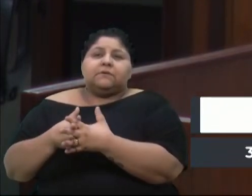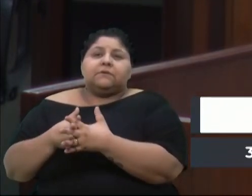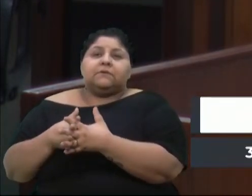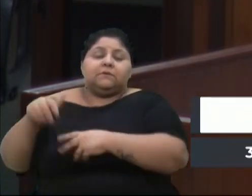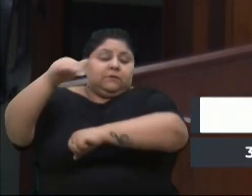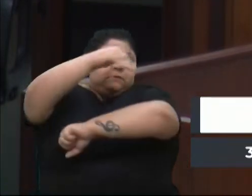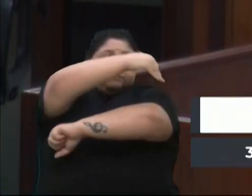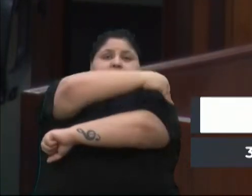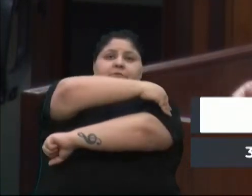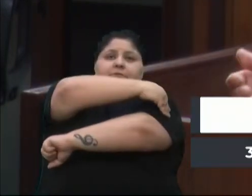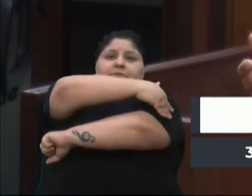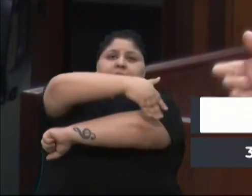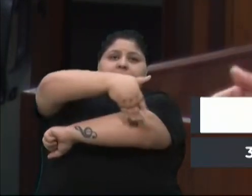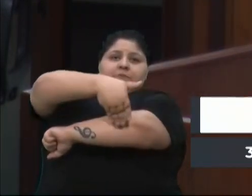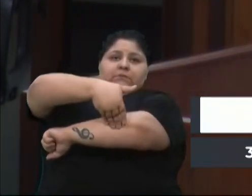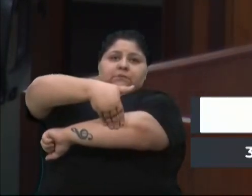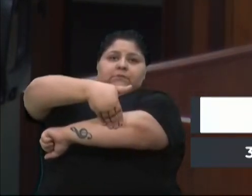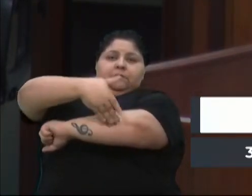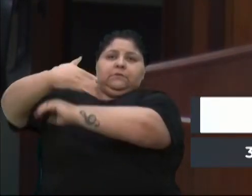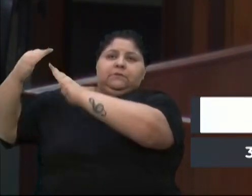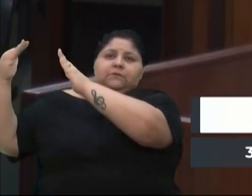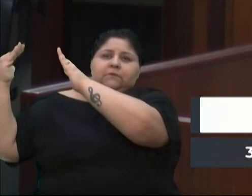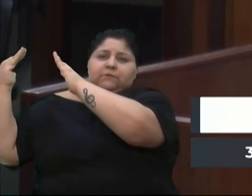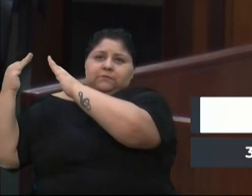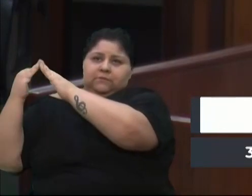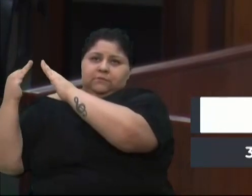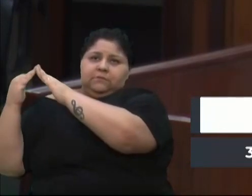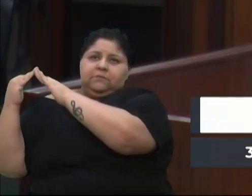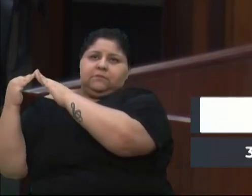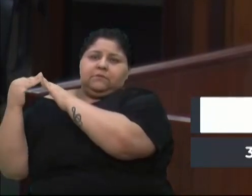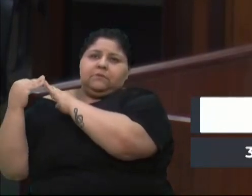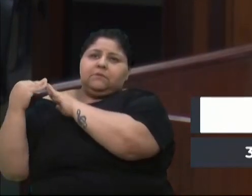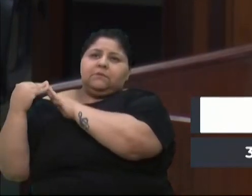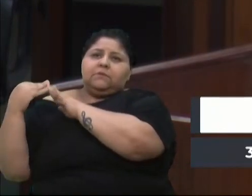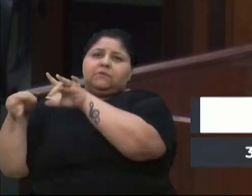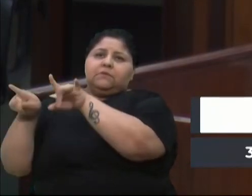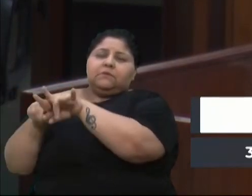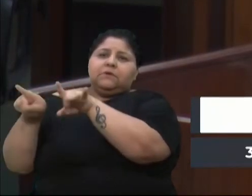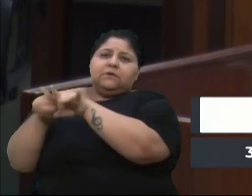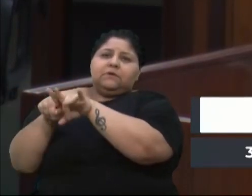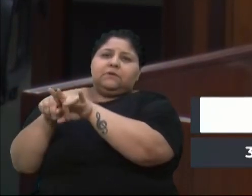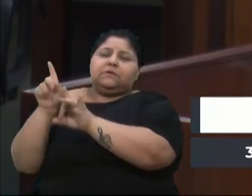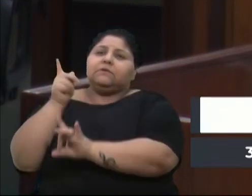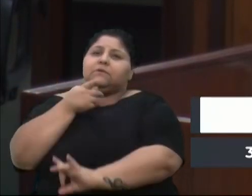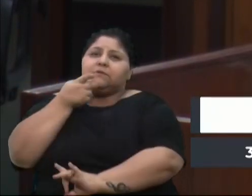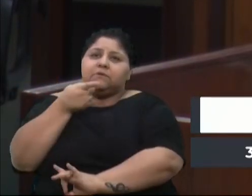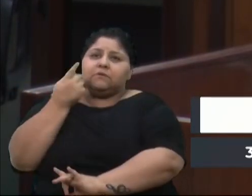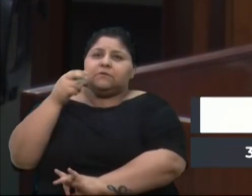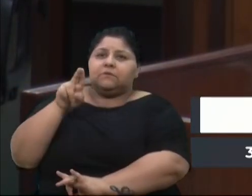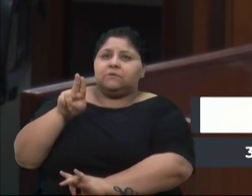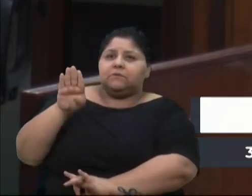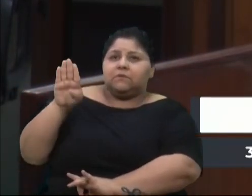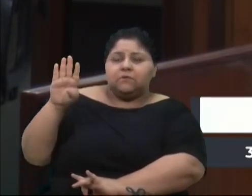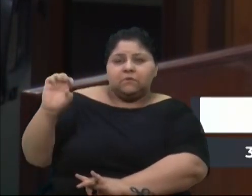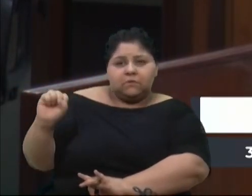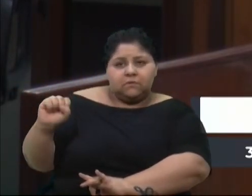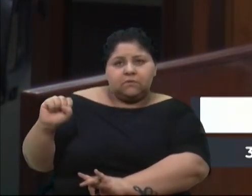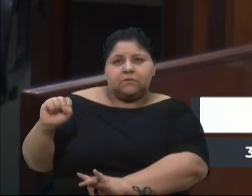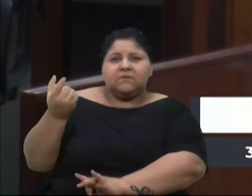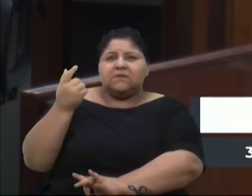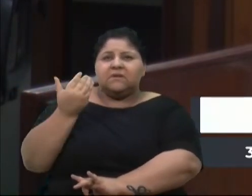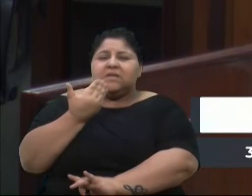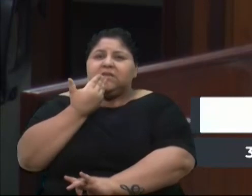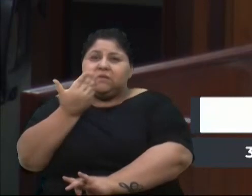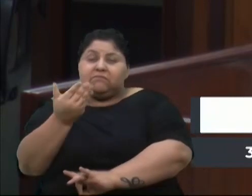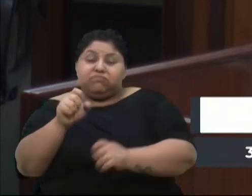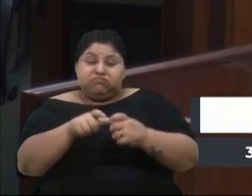Avenida São Leopoldo, bairro São Leopoldo, melhor dizendo, também falaram da UBS pedindo a ampliação.